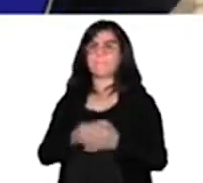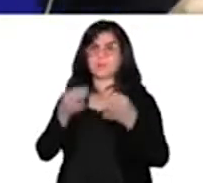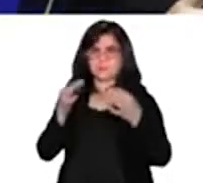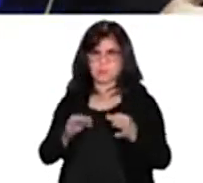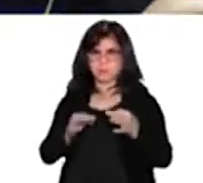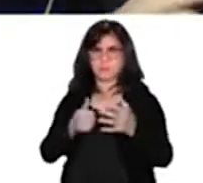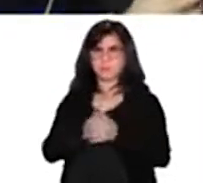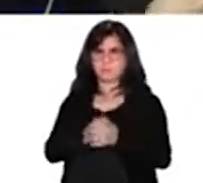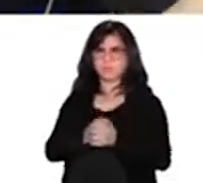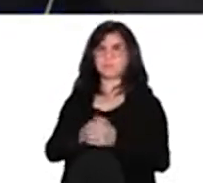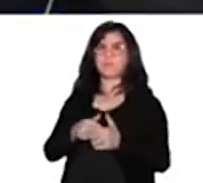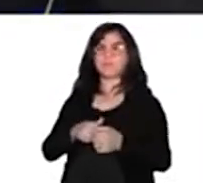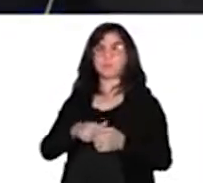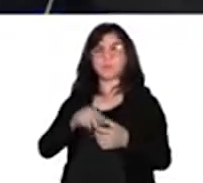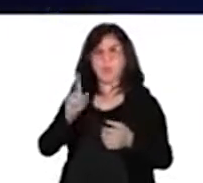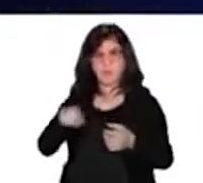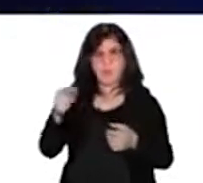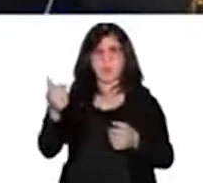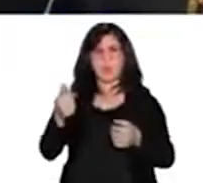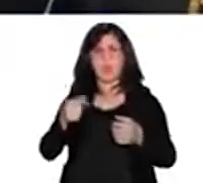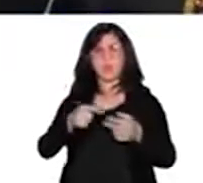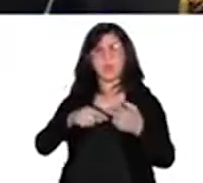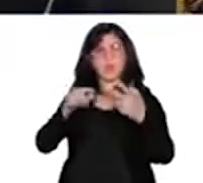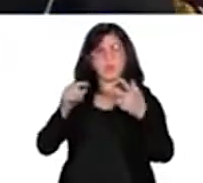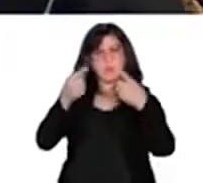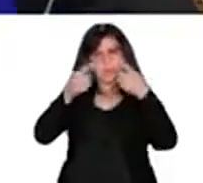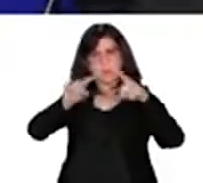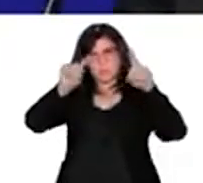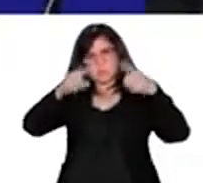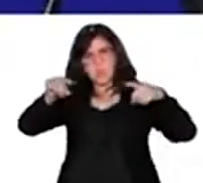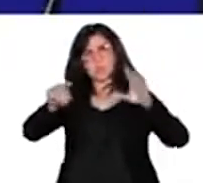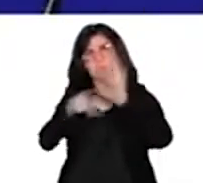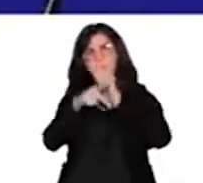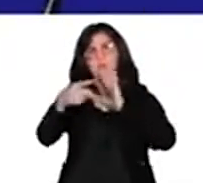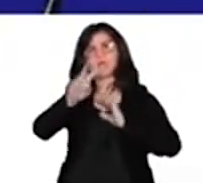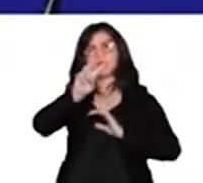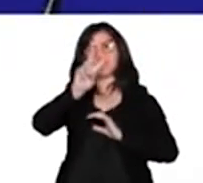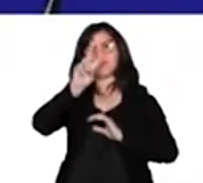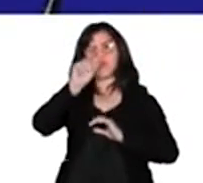Certo? Então é o ponteado da vaneira, né?